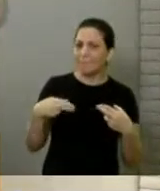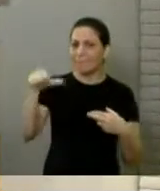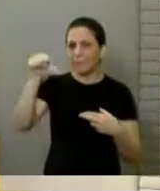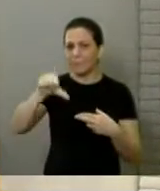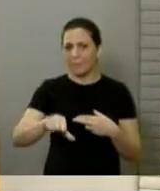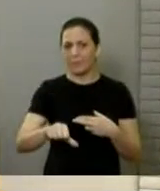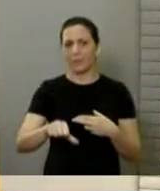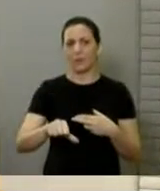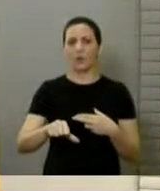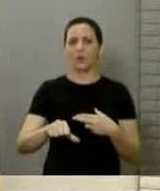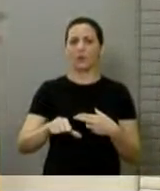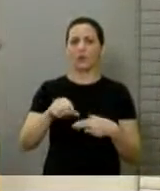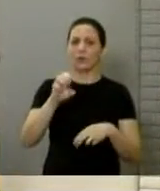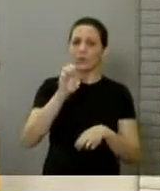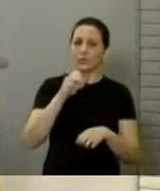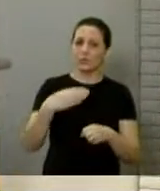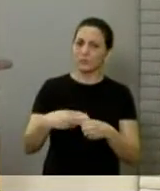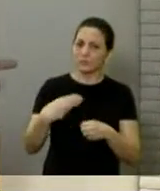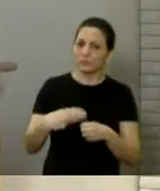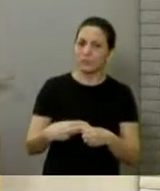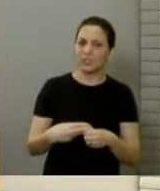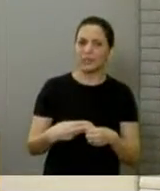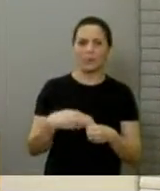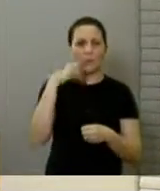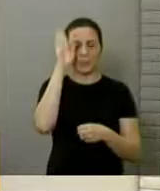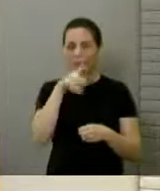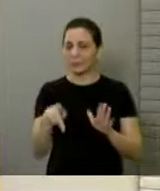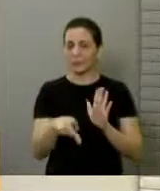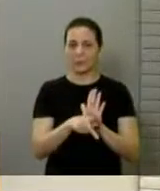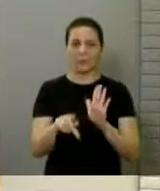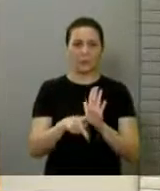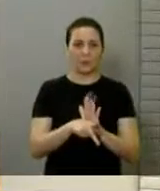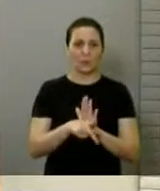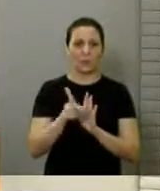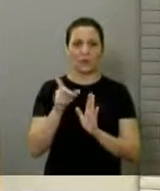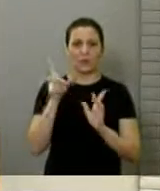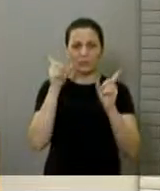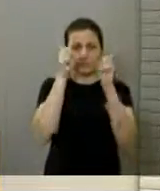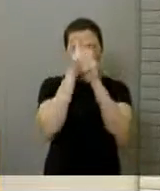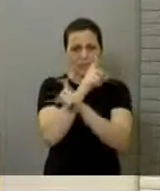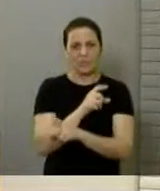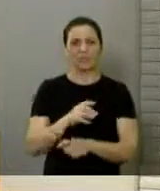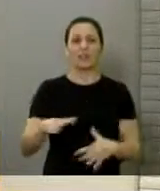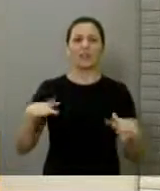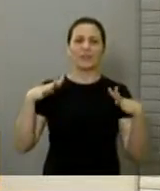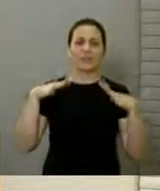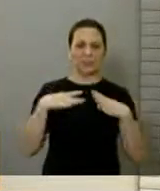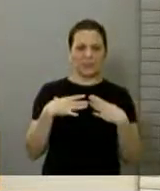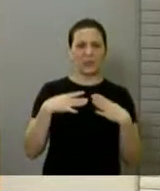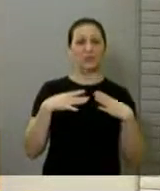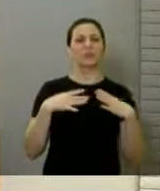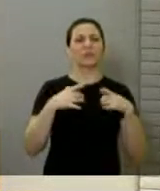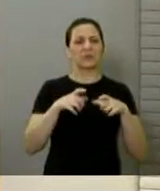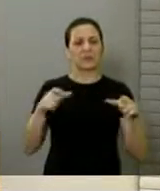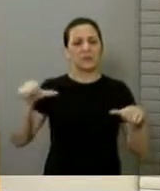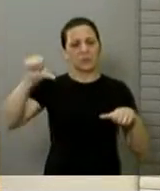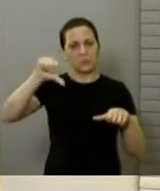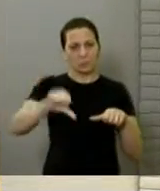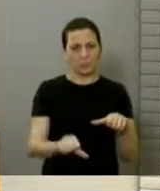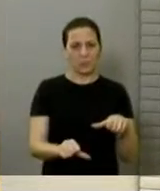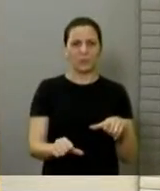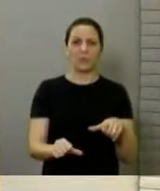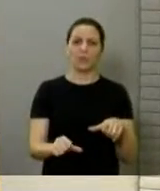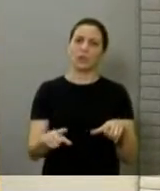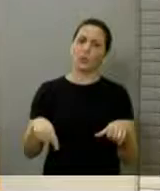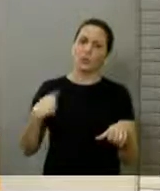próprio Brasil. O Brasil hoje está numa crise violentíssima. Desemprego, crescimento negativo. E